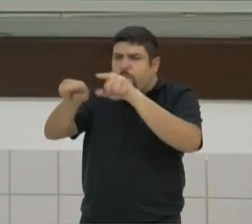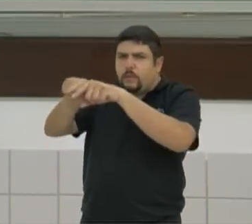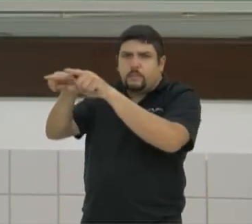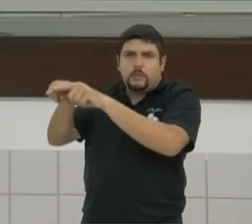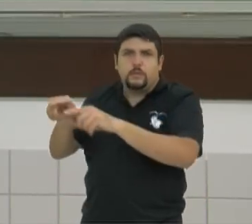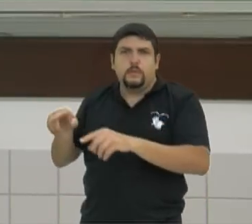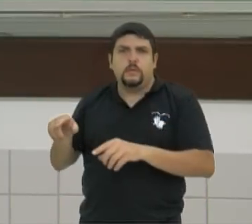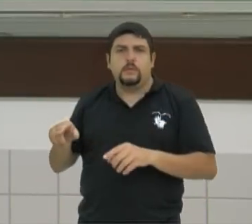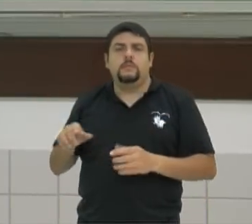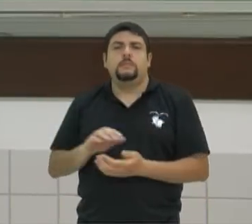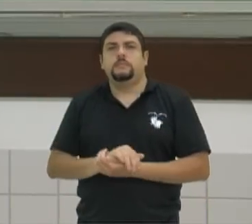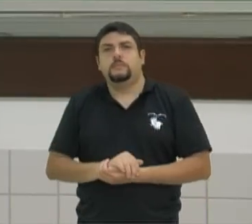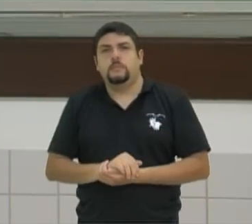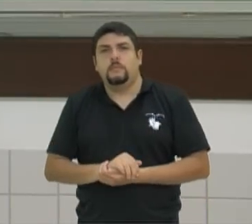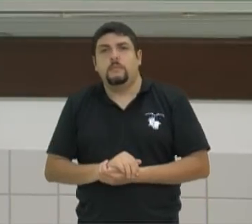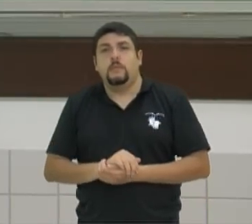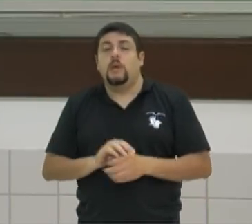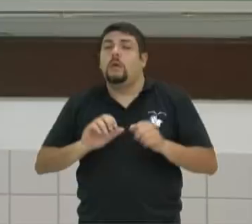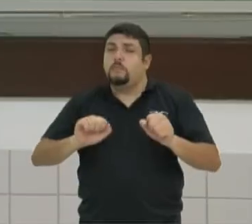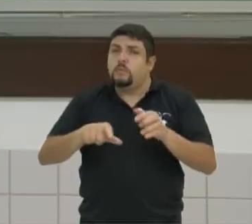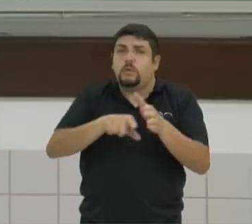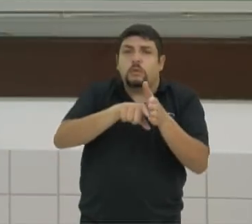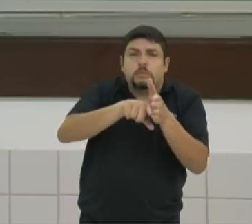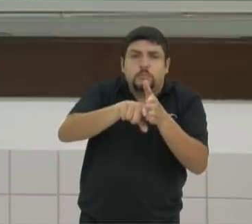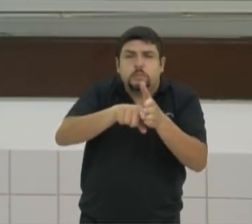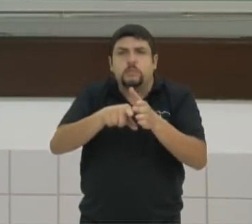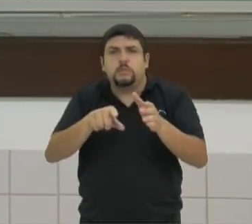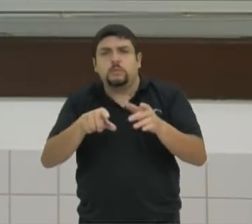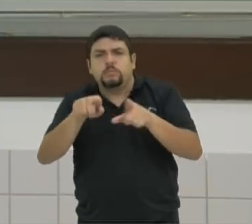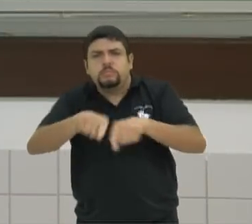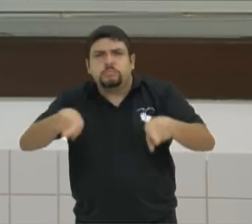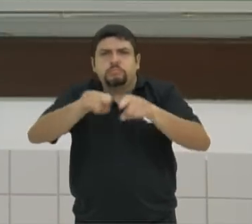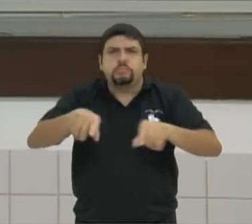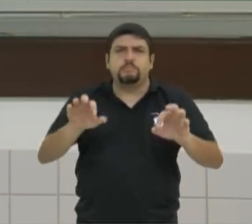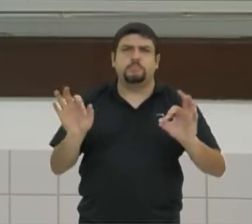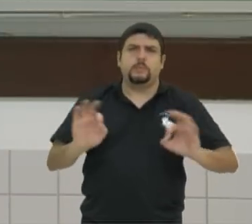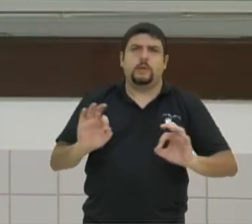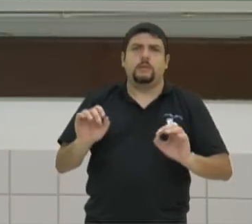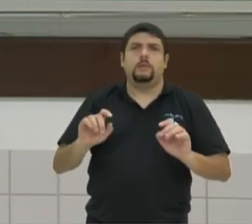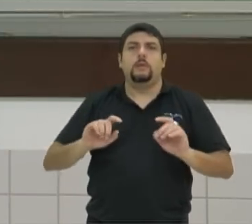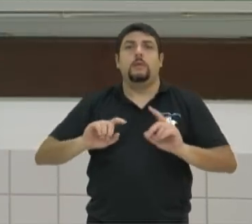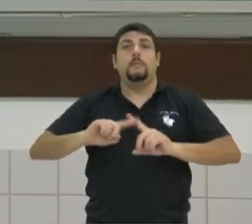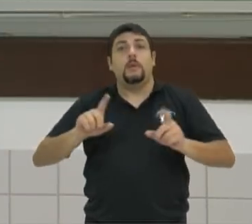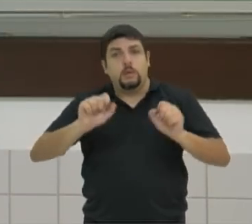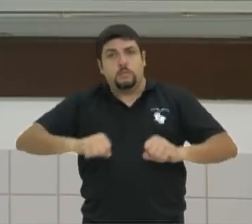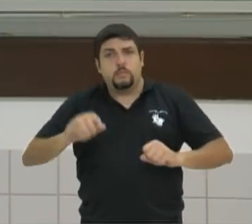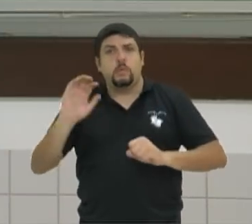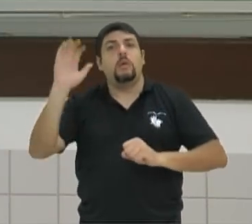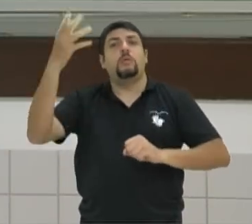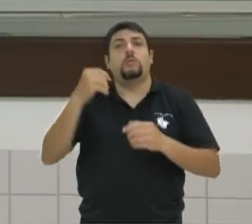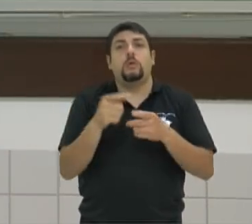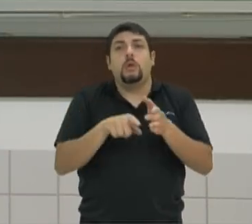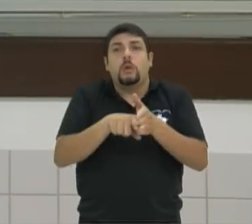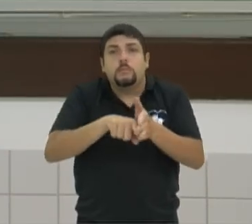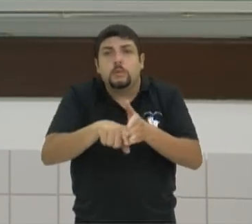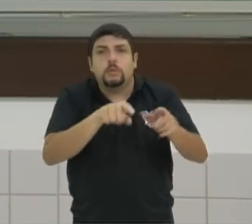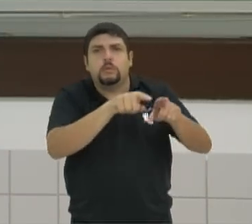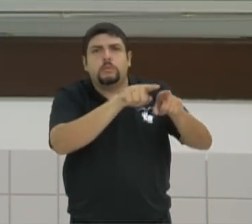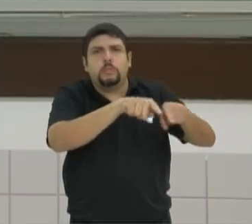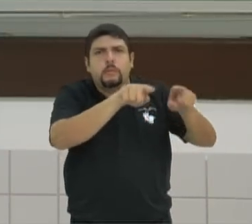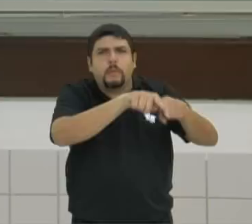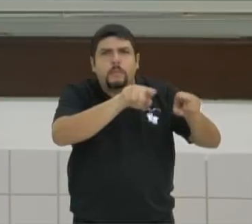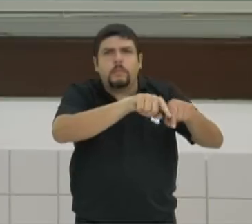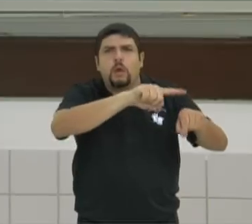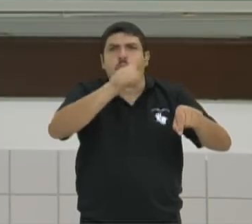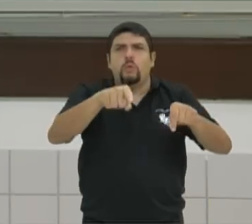ser que não aconteça, né? Só que se isso não acontecer, se tiver muita repetição de vários dados, aí a